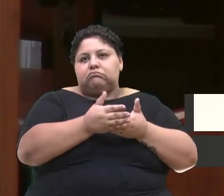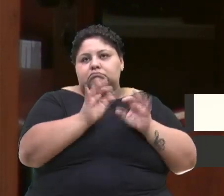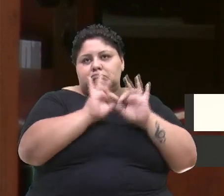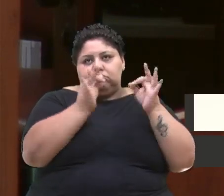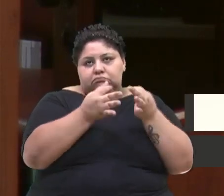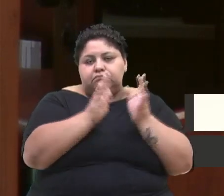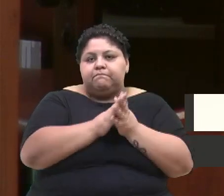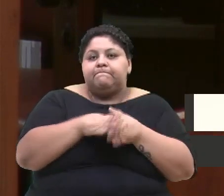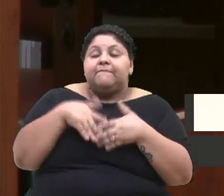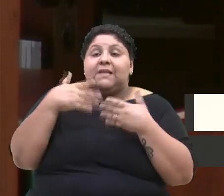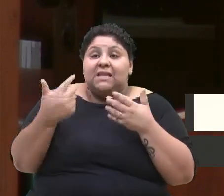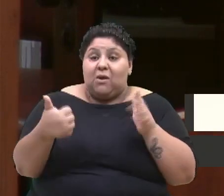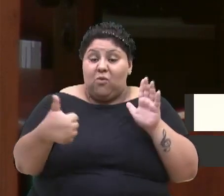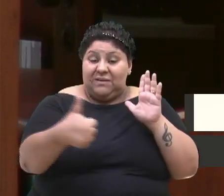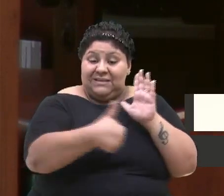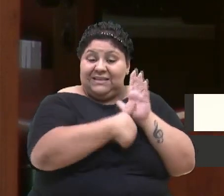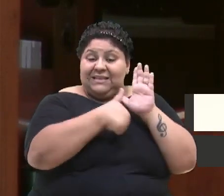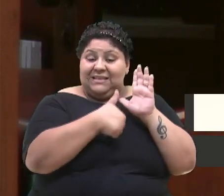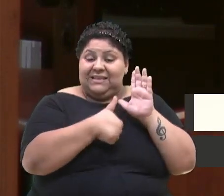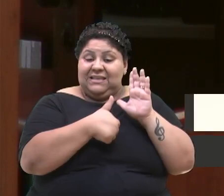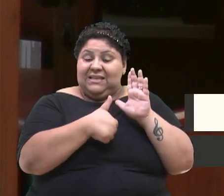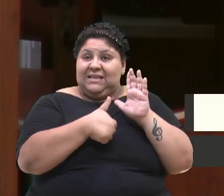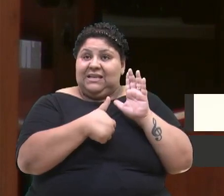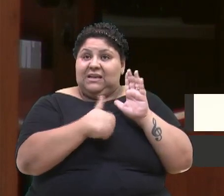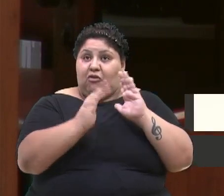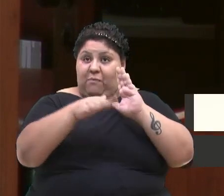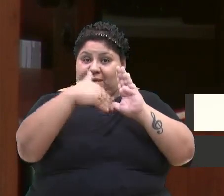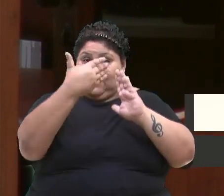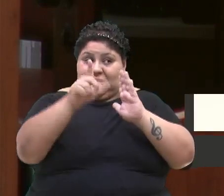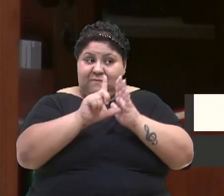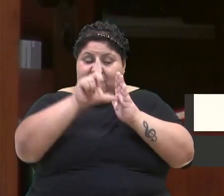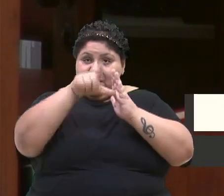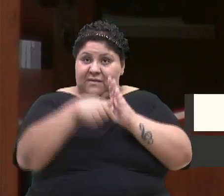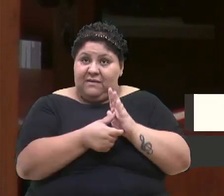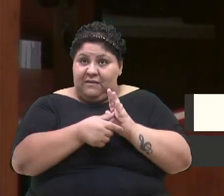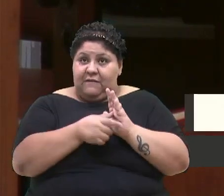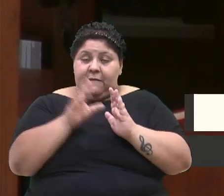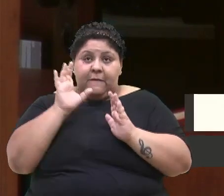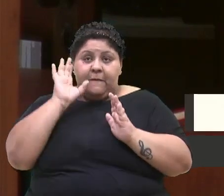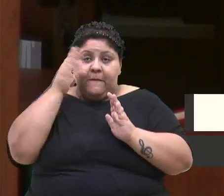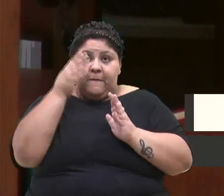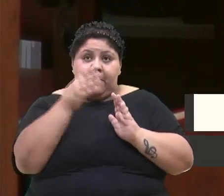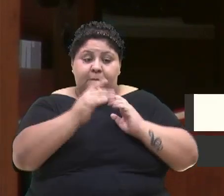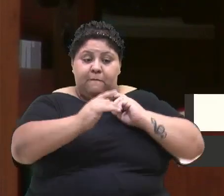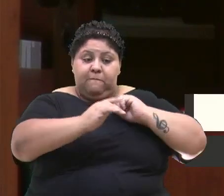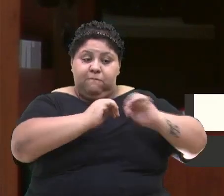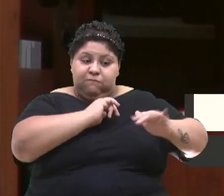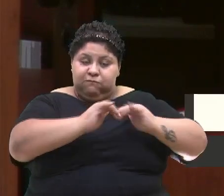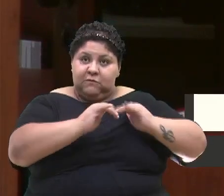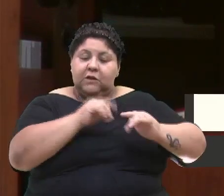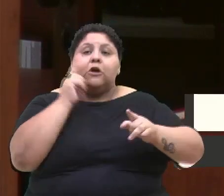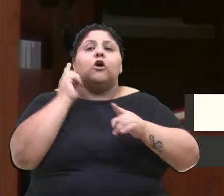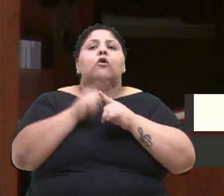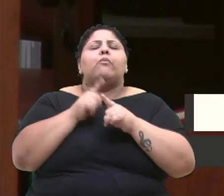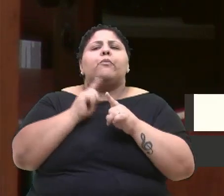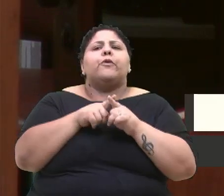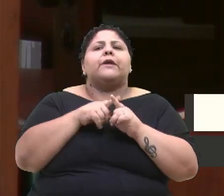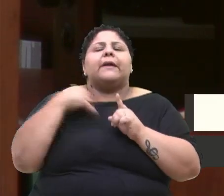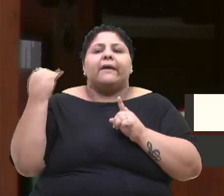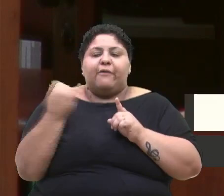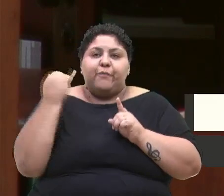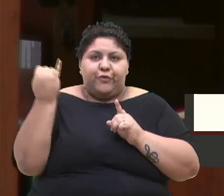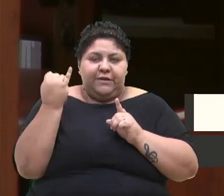Então, a certificação ela é uma etapa seguinte, após acontecer esse movimento. E por que isso é tão